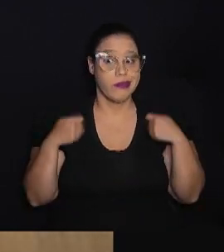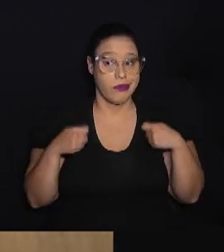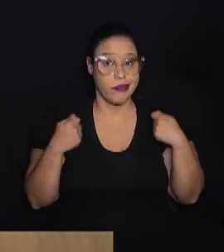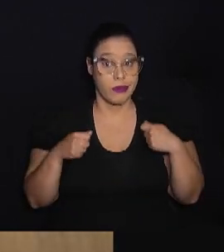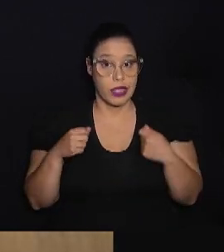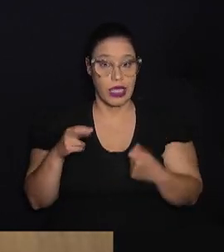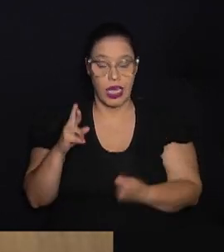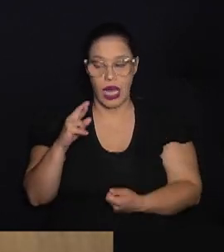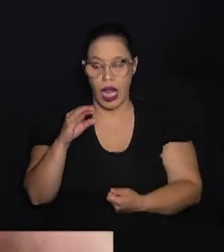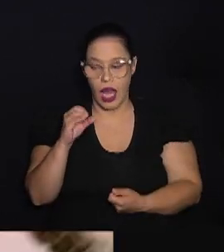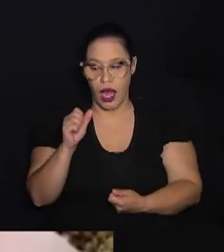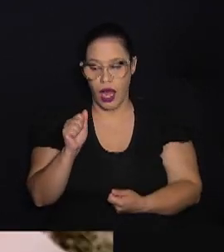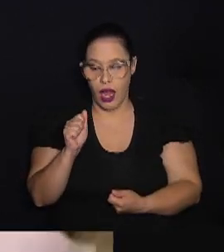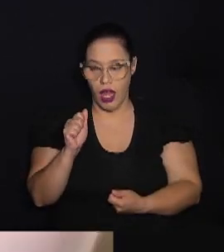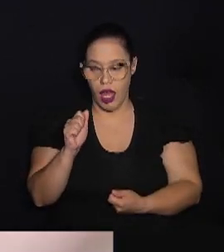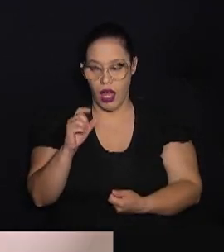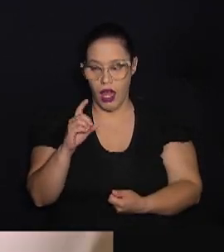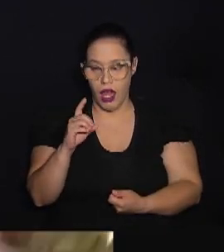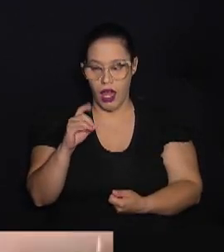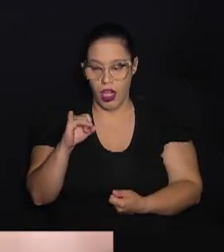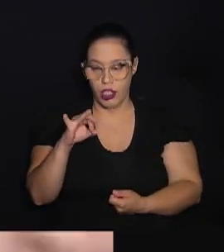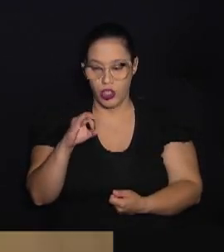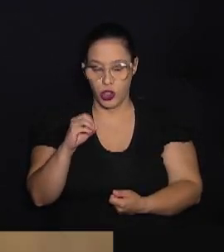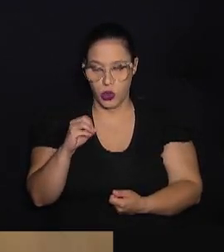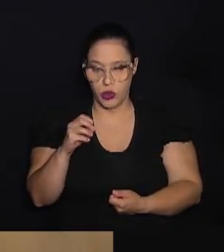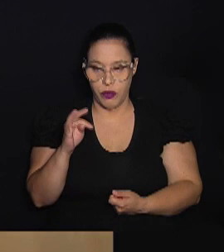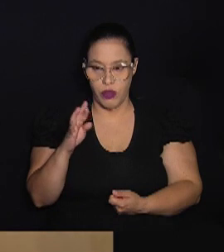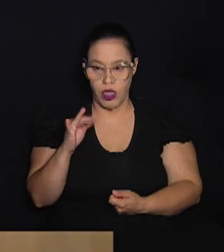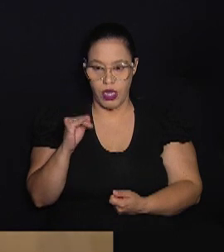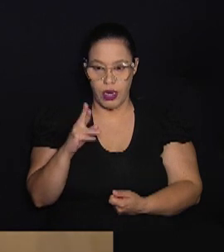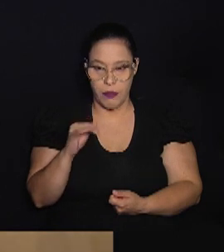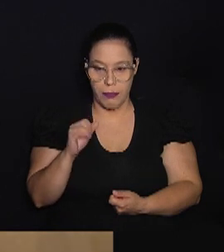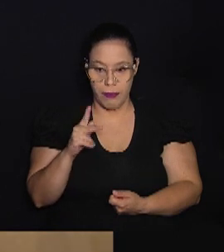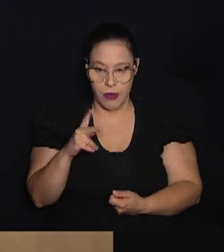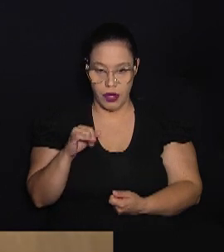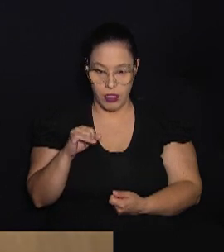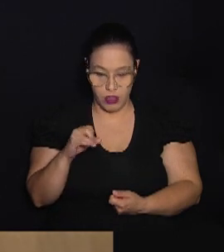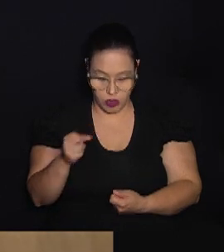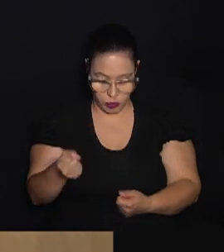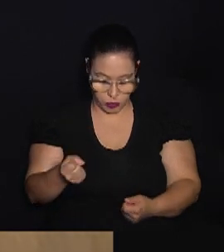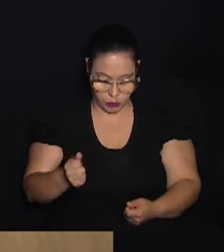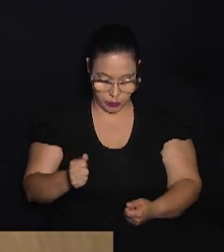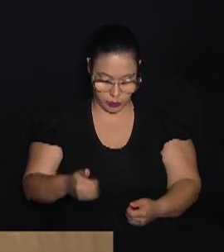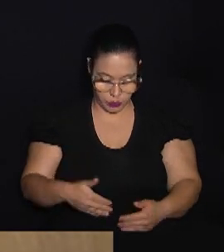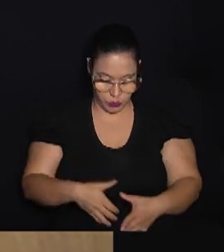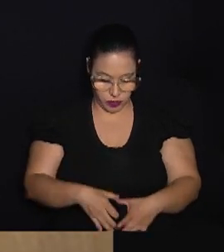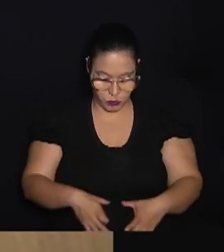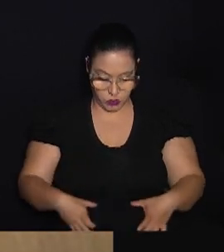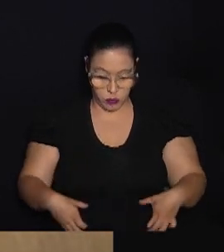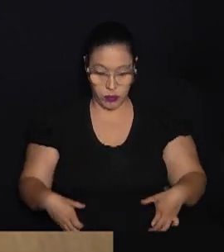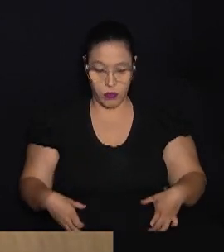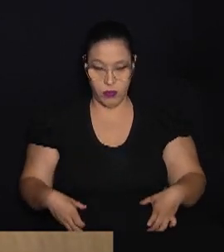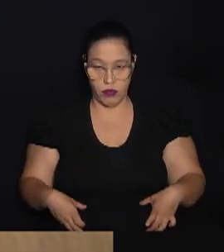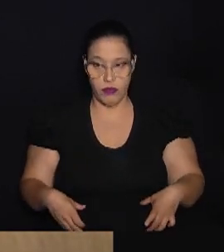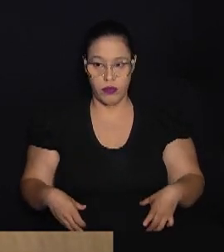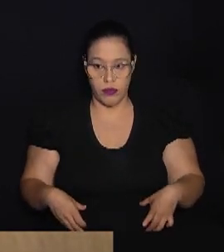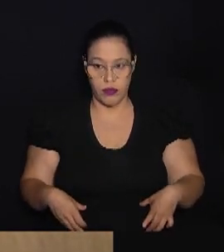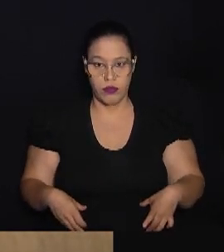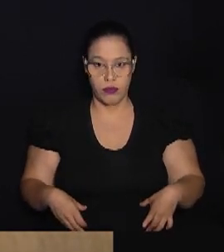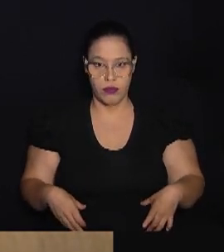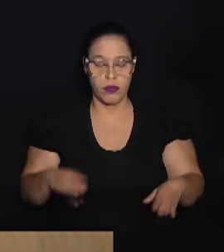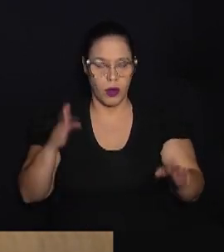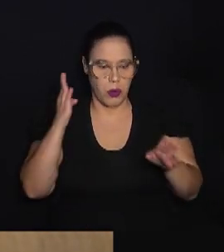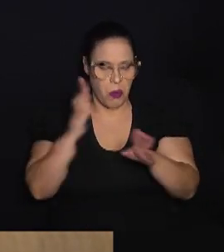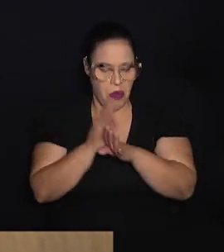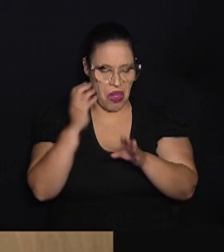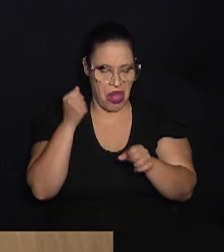a radioterapia, que é emitida radiação no local onde fica o tumor do útero para poder combater essas